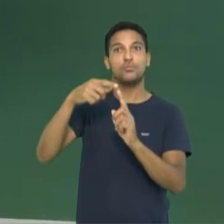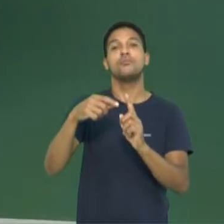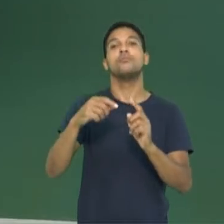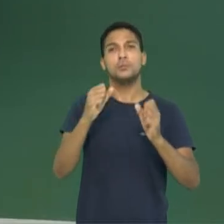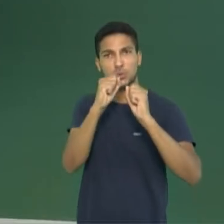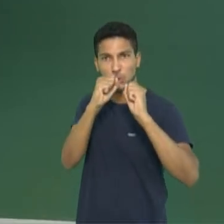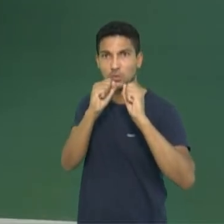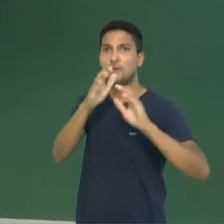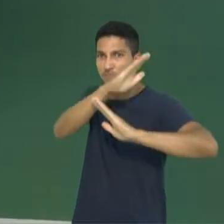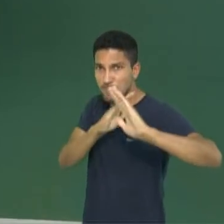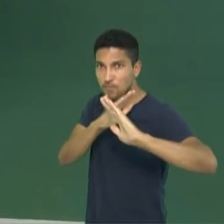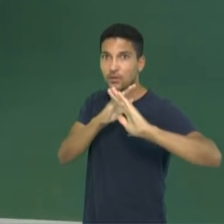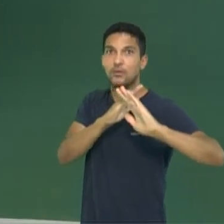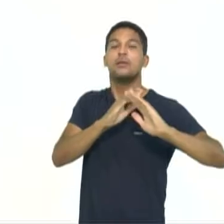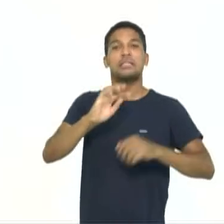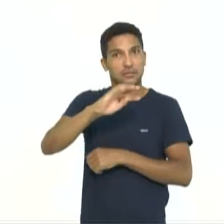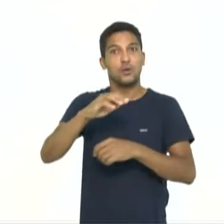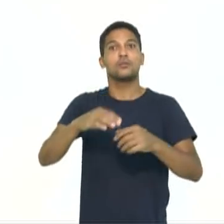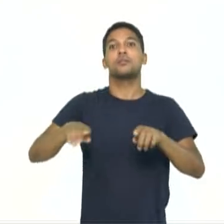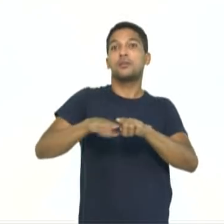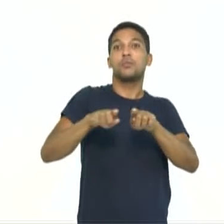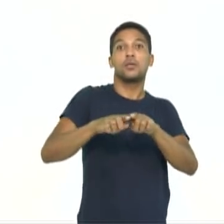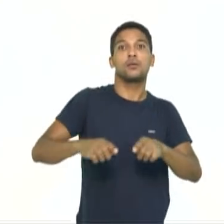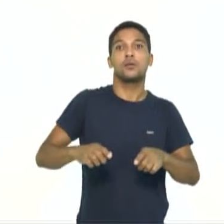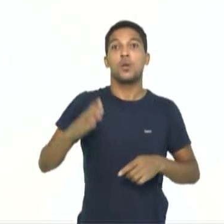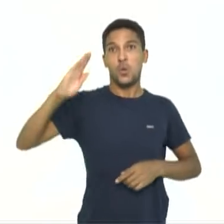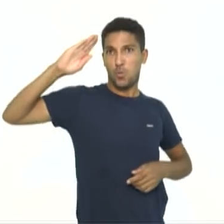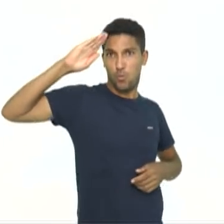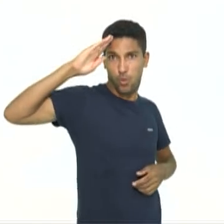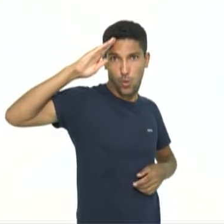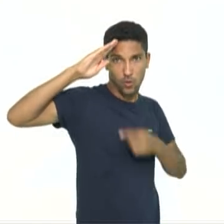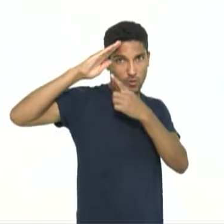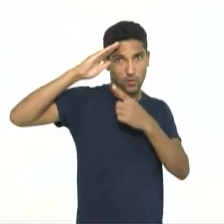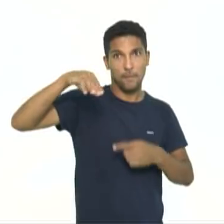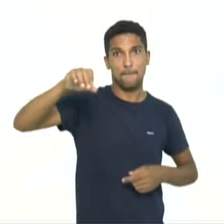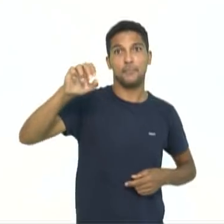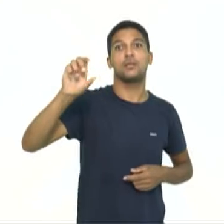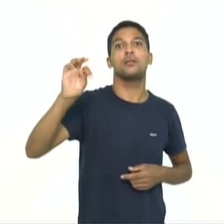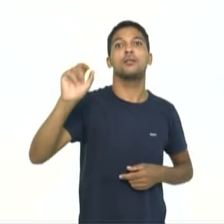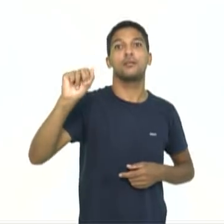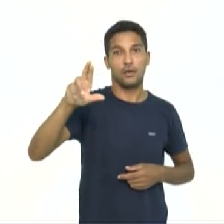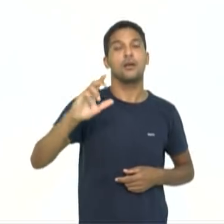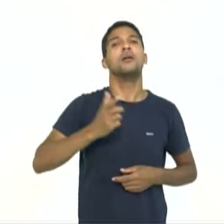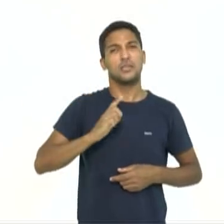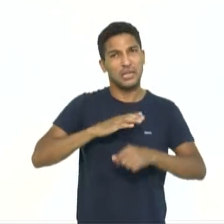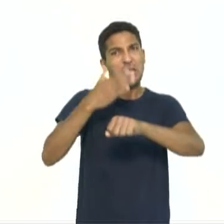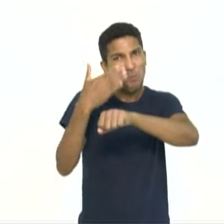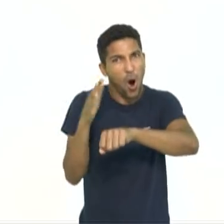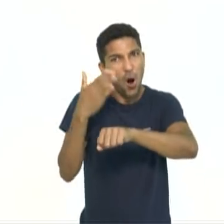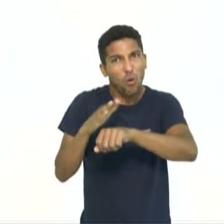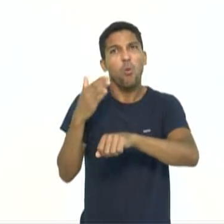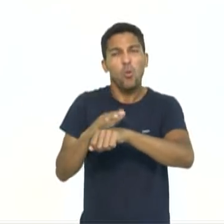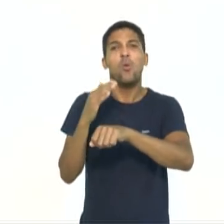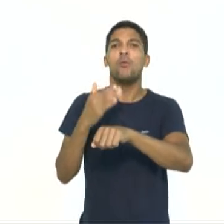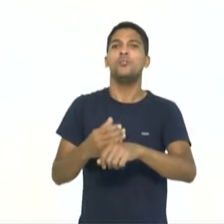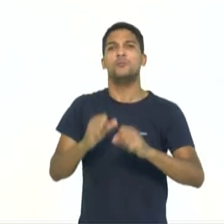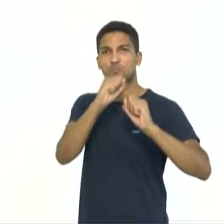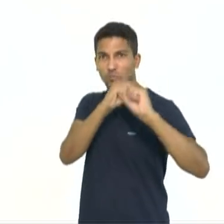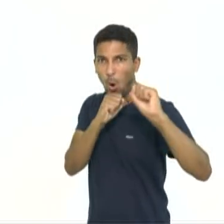marciais e também em sistemas militares. Então os militares, eles treinam muitos estilos